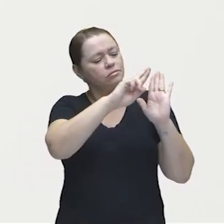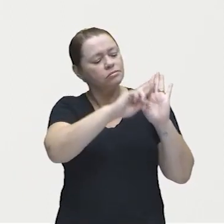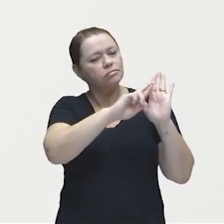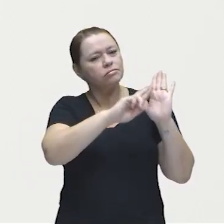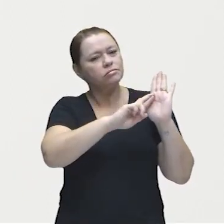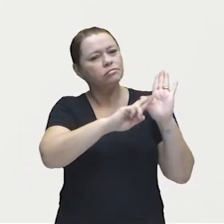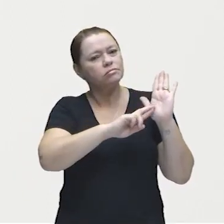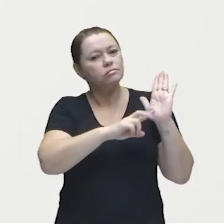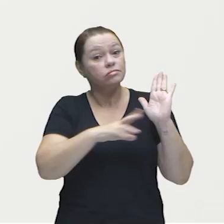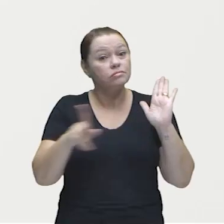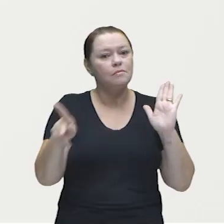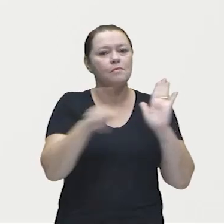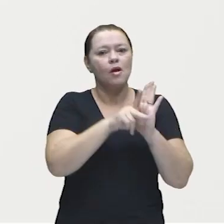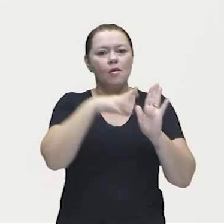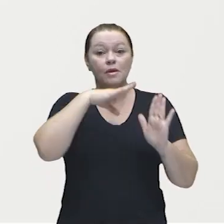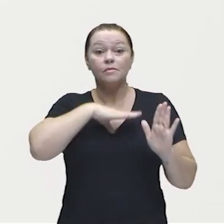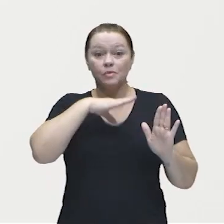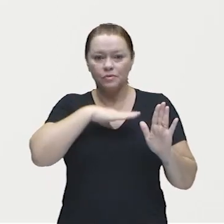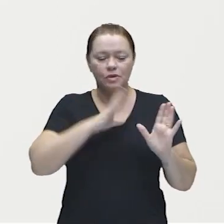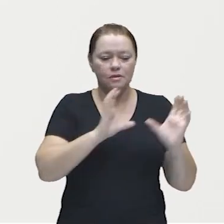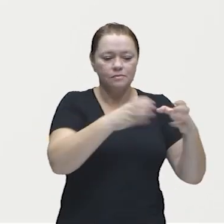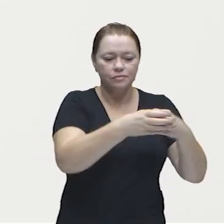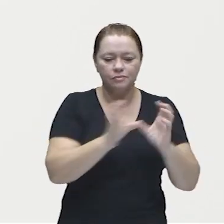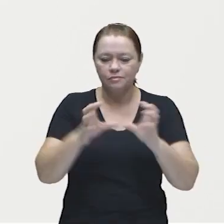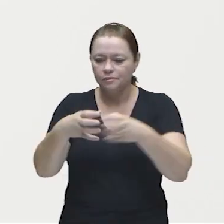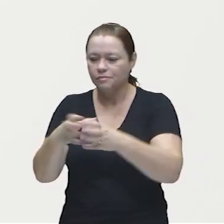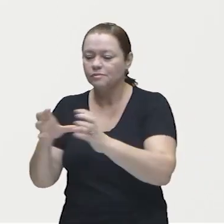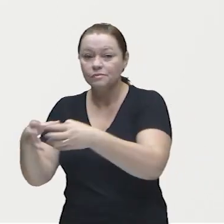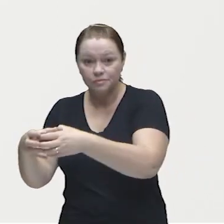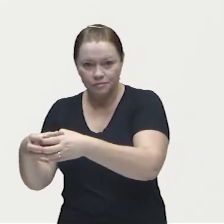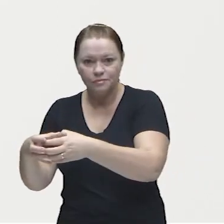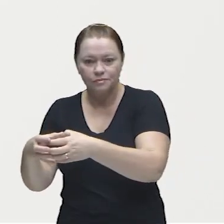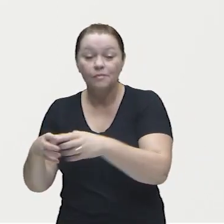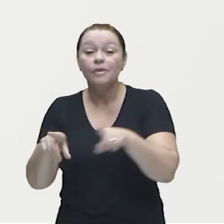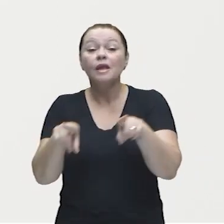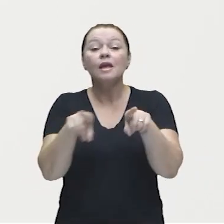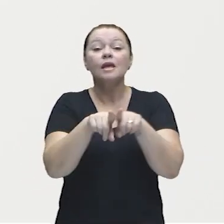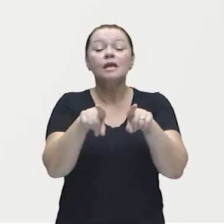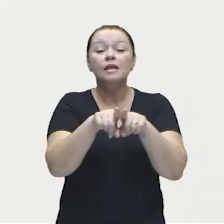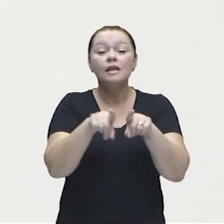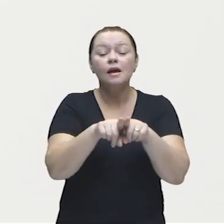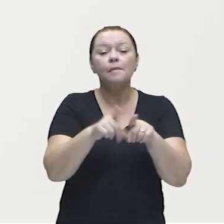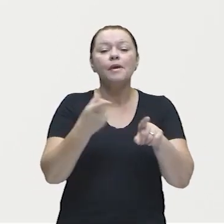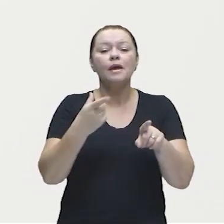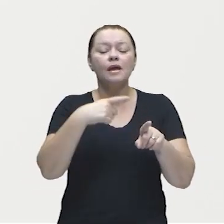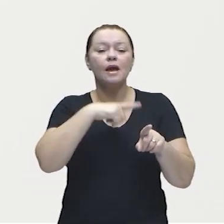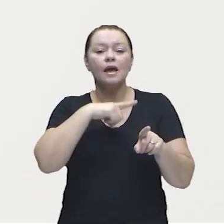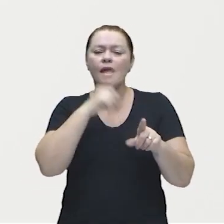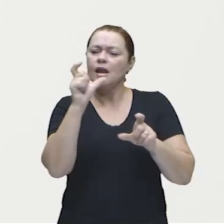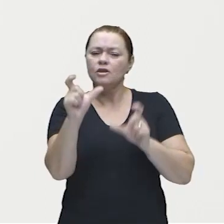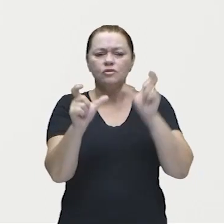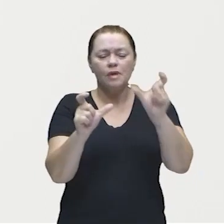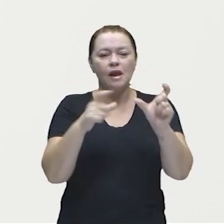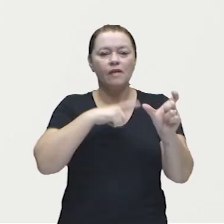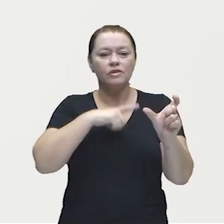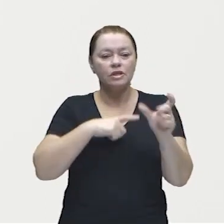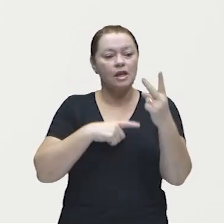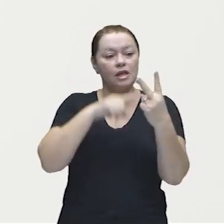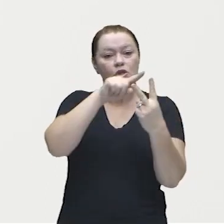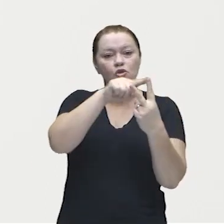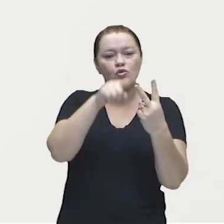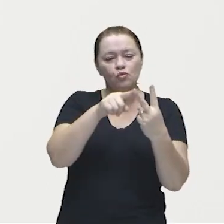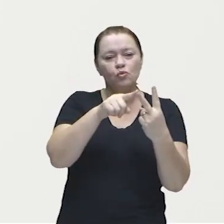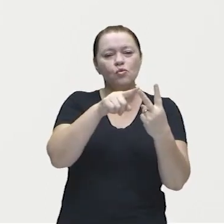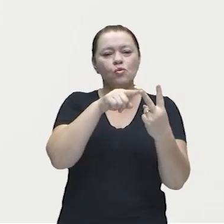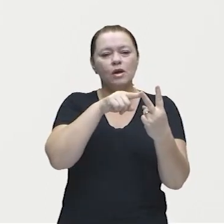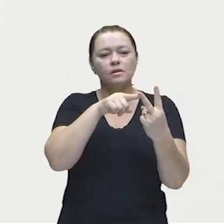delas. Como também acontece com aquelas que se constituem das duas vogais que já citamos. Isto é, que